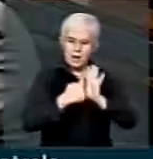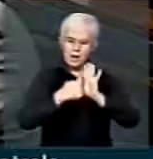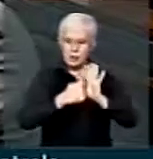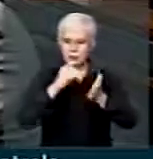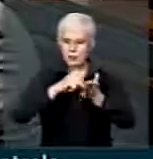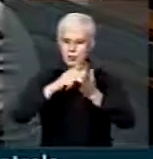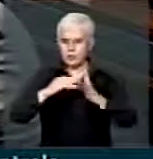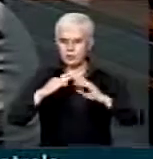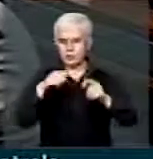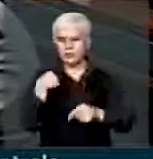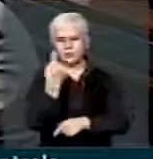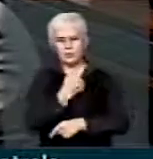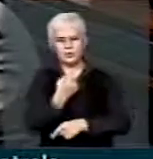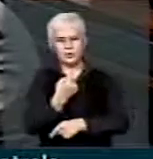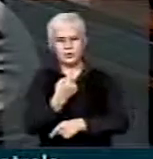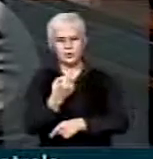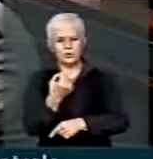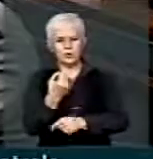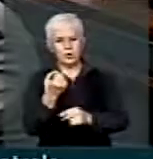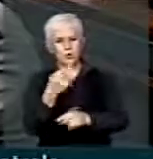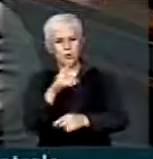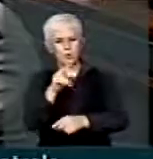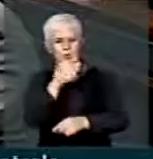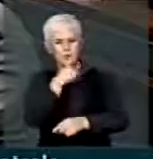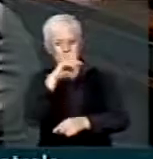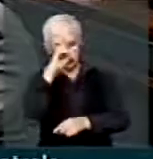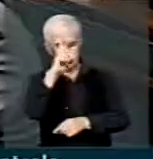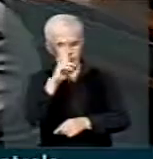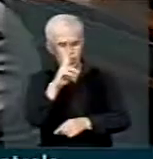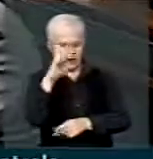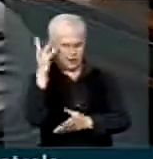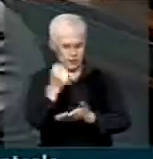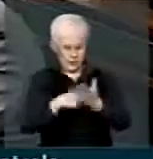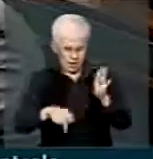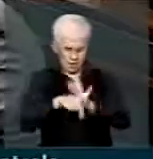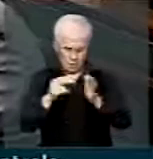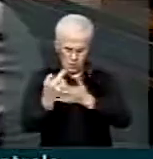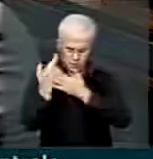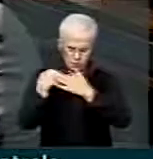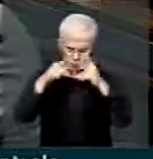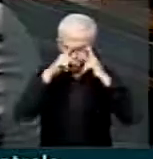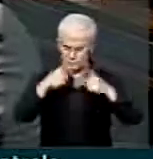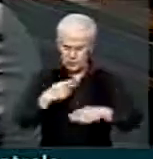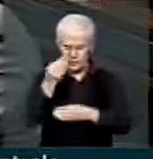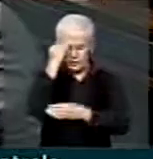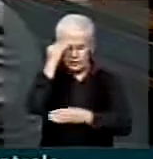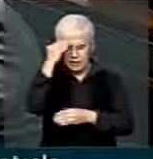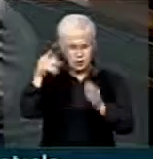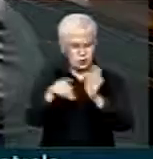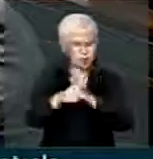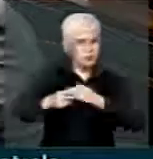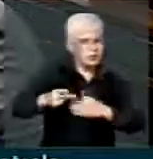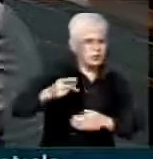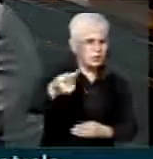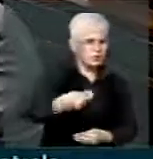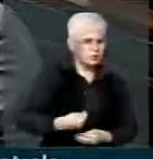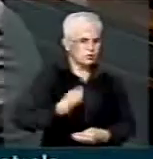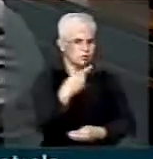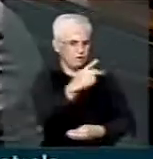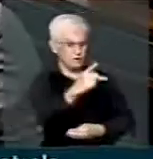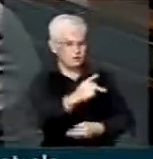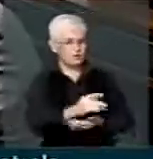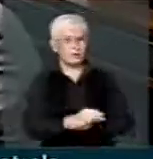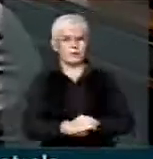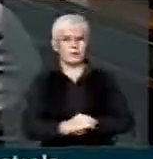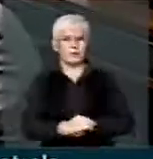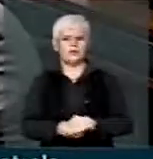todos nós, ou o senhor abraçar uma culpa que vai ser levada para o resto da sua vida e para o resto, com certeza, da história que o seu nome,